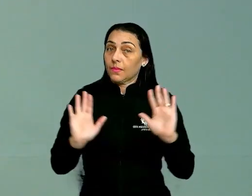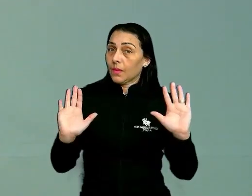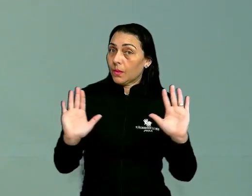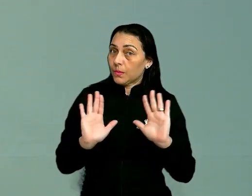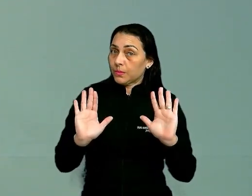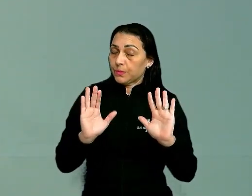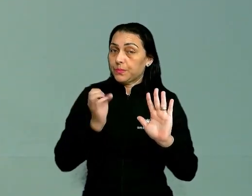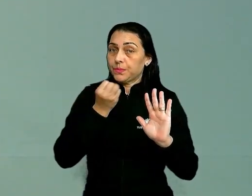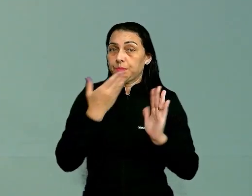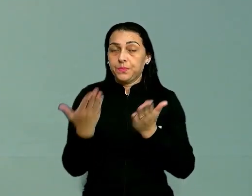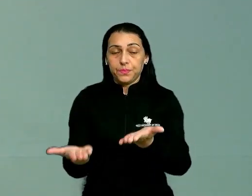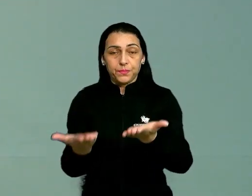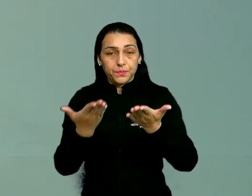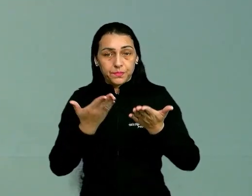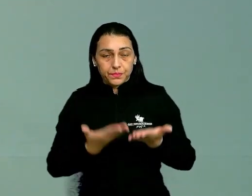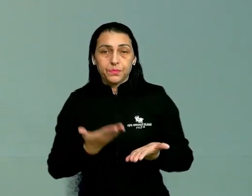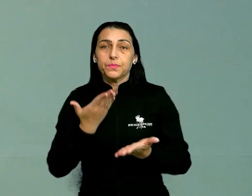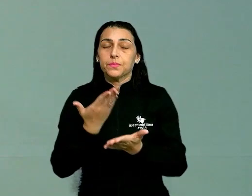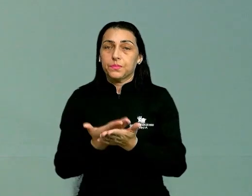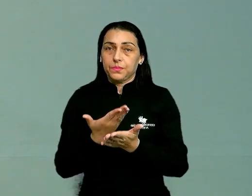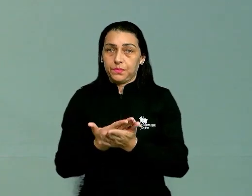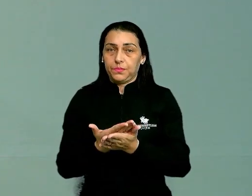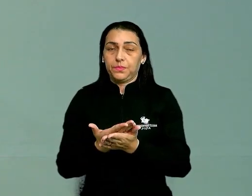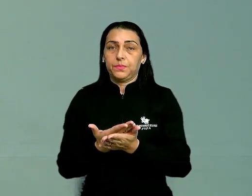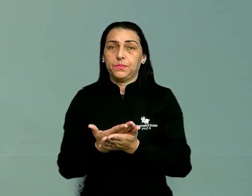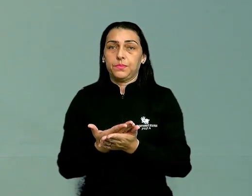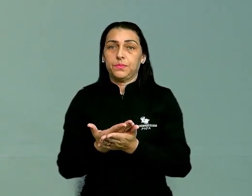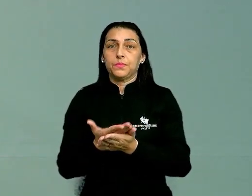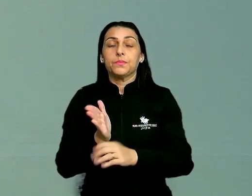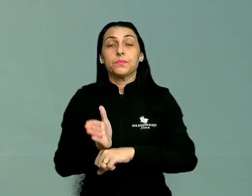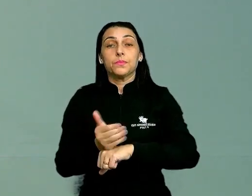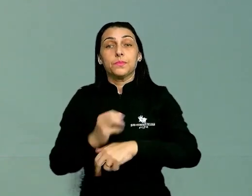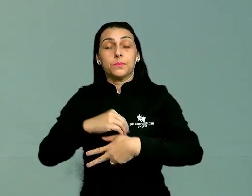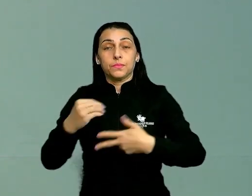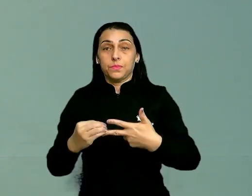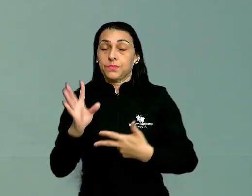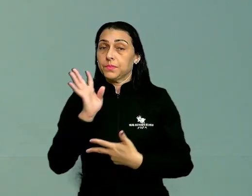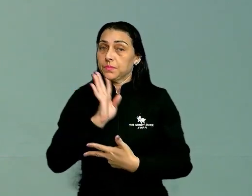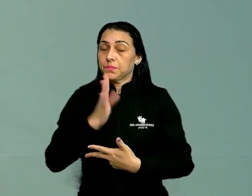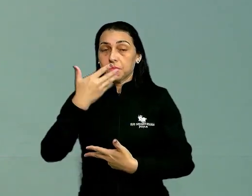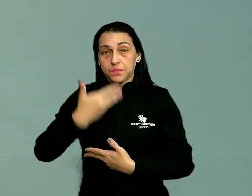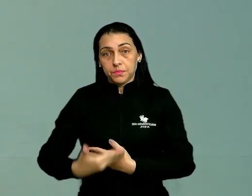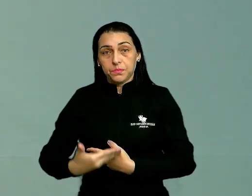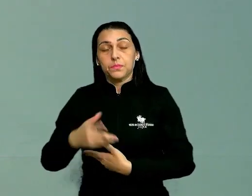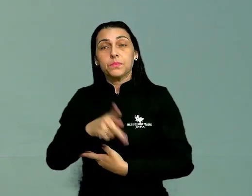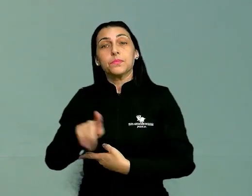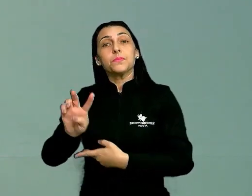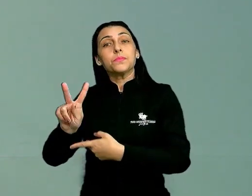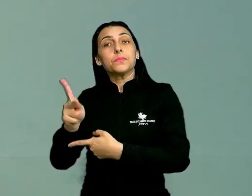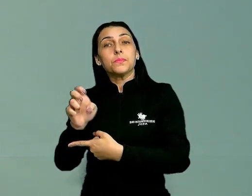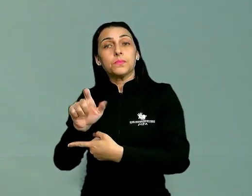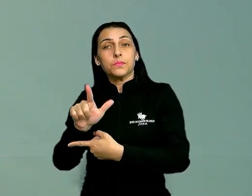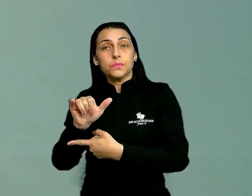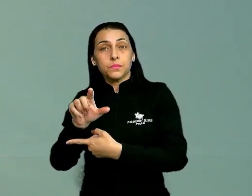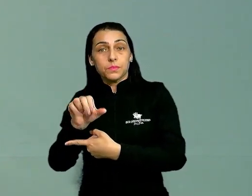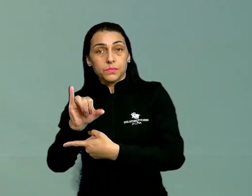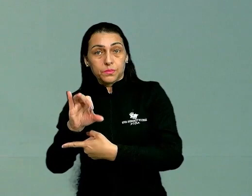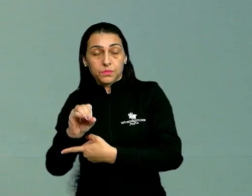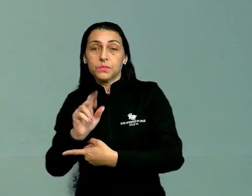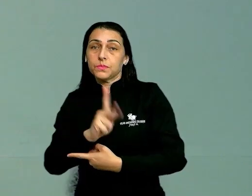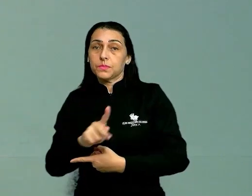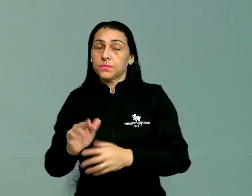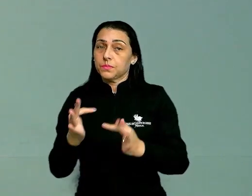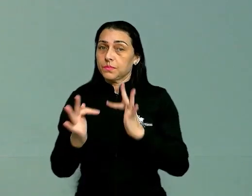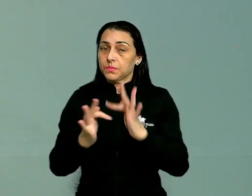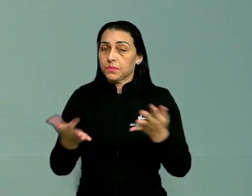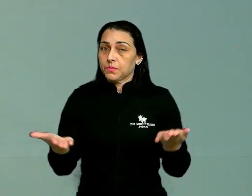Olá sejam todos bem-vindo para mais uma aula do nosso pré-enem legal sou professor sou professor de física e